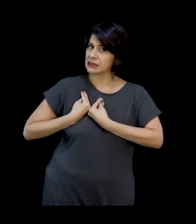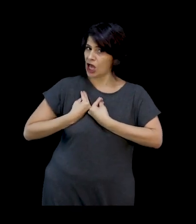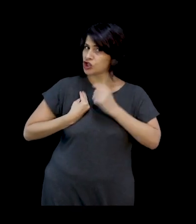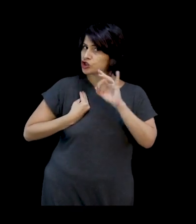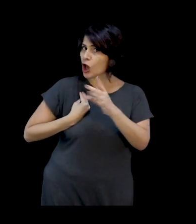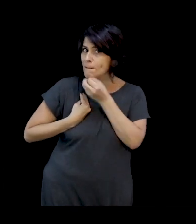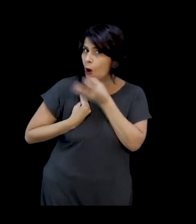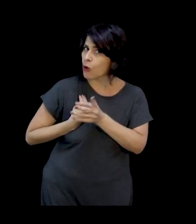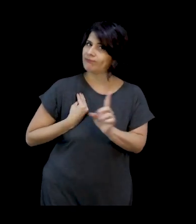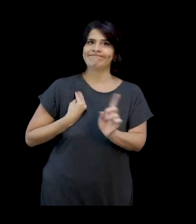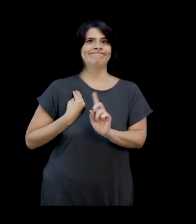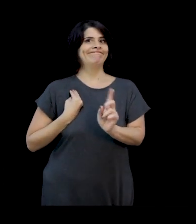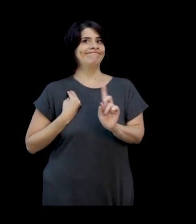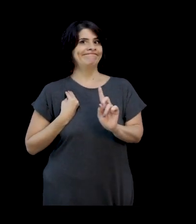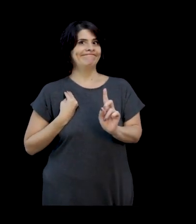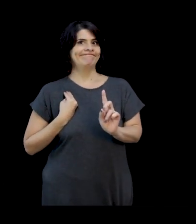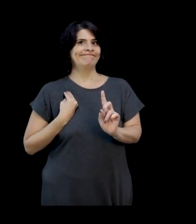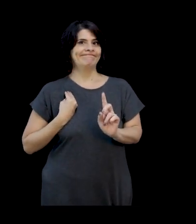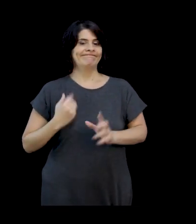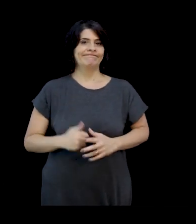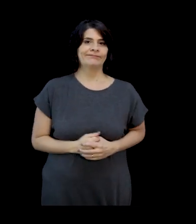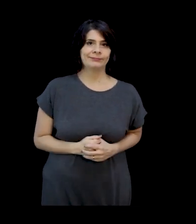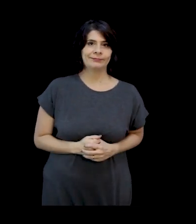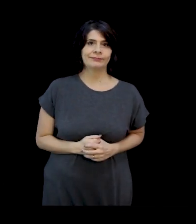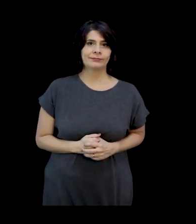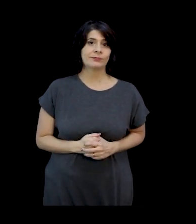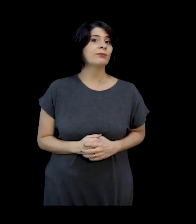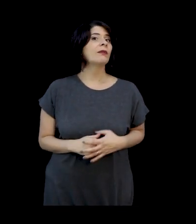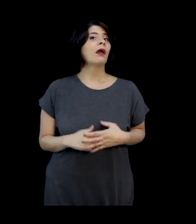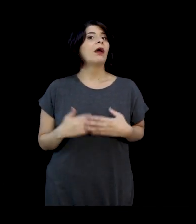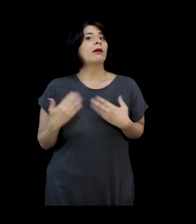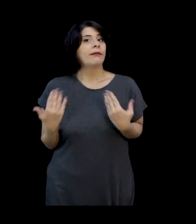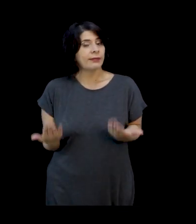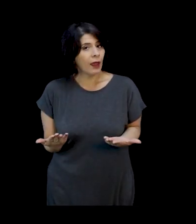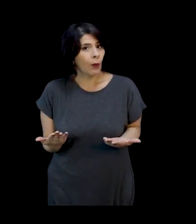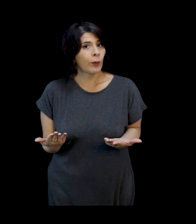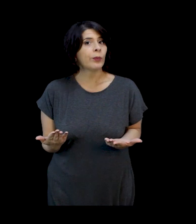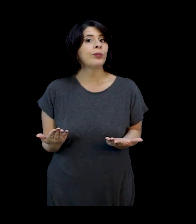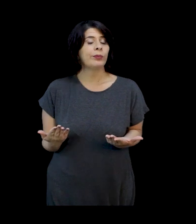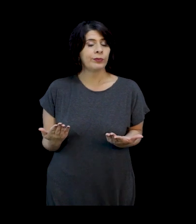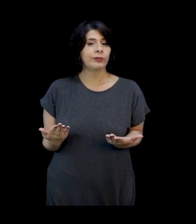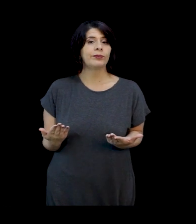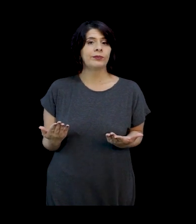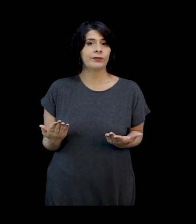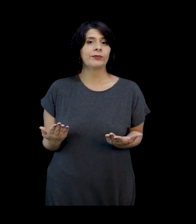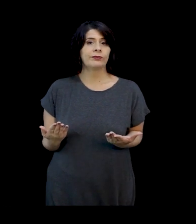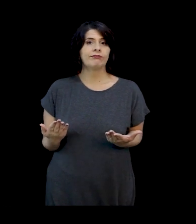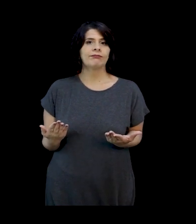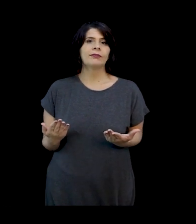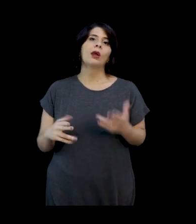necessariamente benéfico. A reação a isso é que